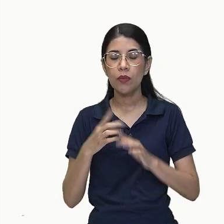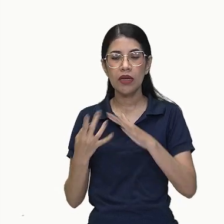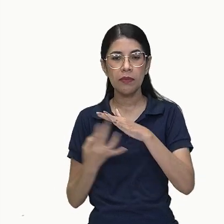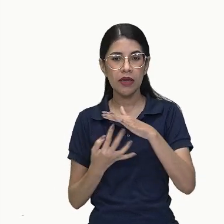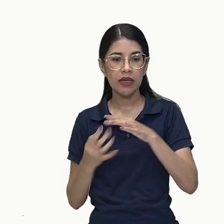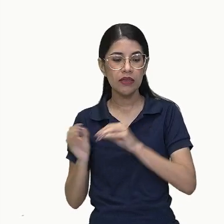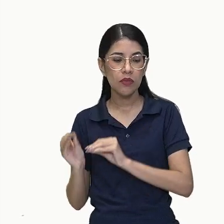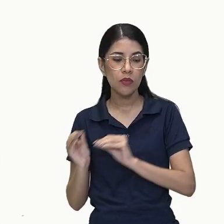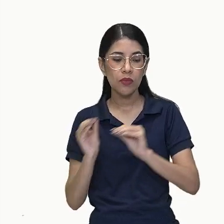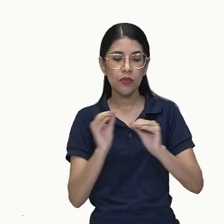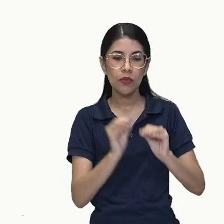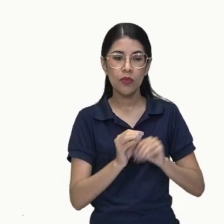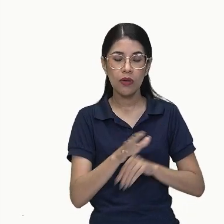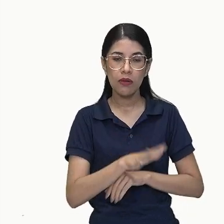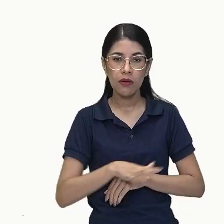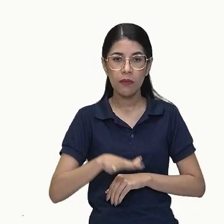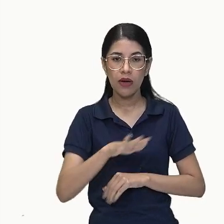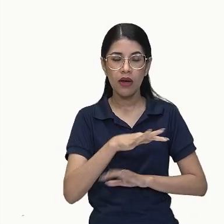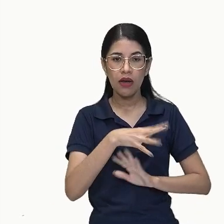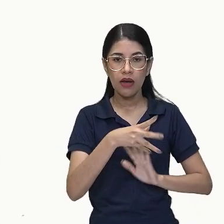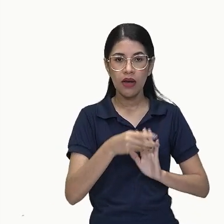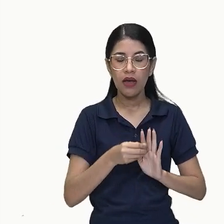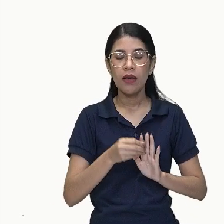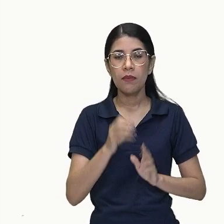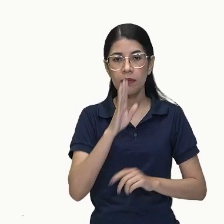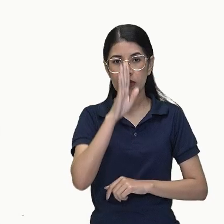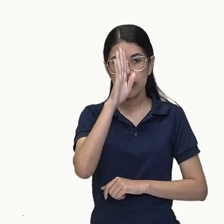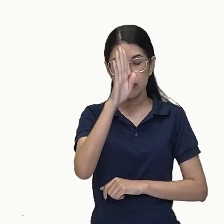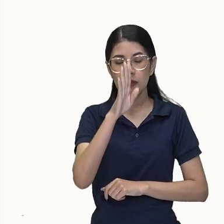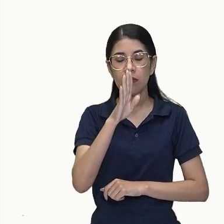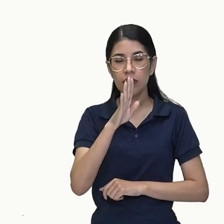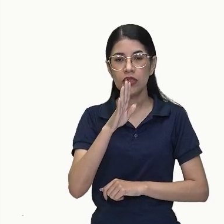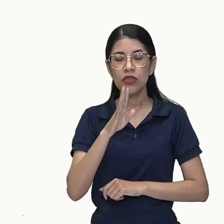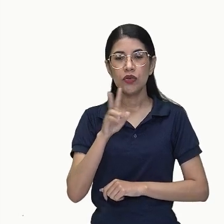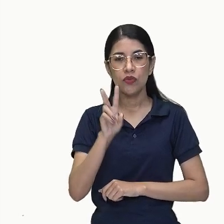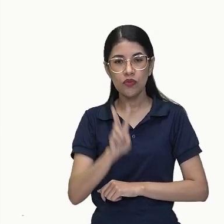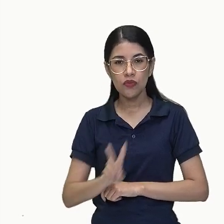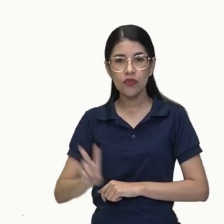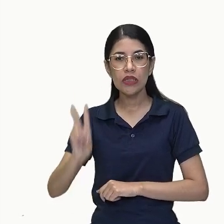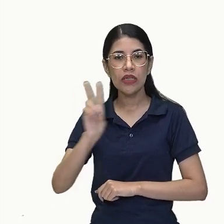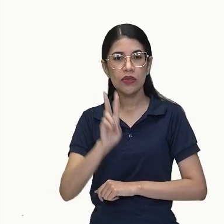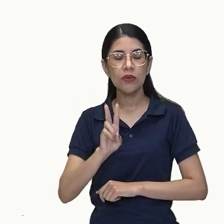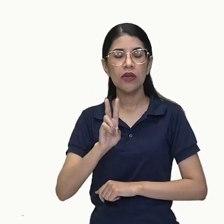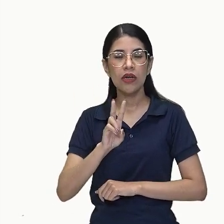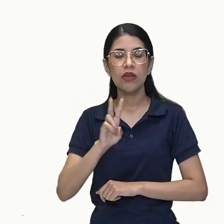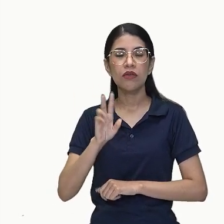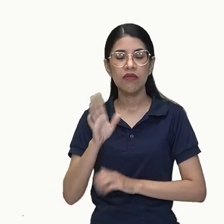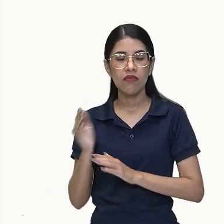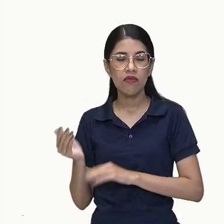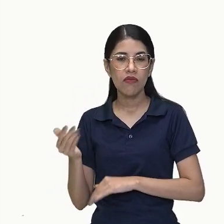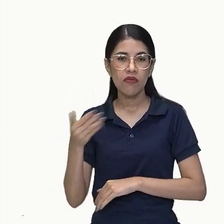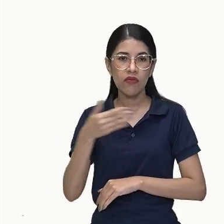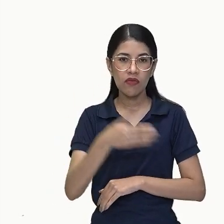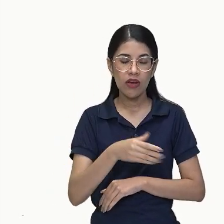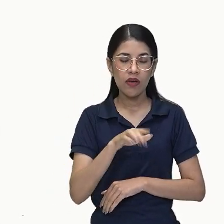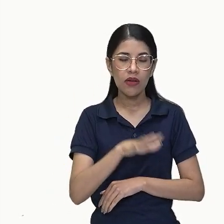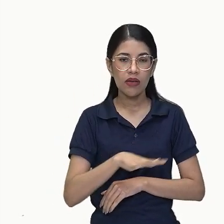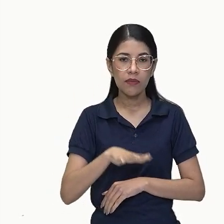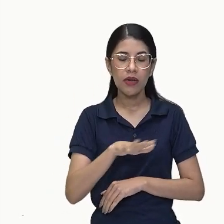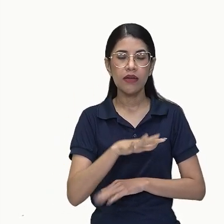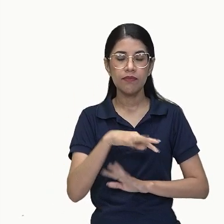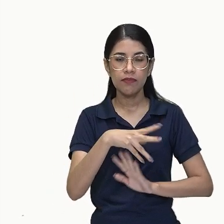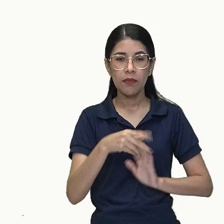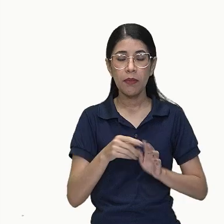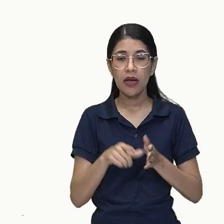aí, principalmente de venezuelanos, né? Uma onda de migração de venezuelanos, mas antes mesmo dos venezuelanos